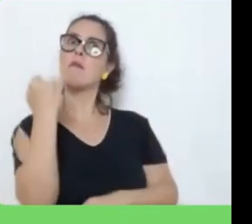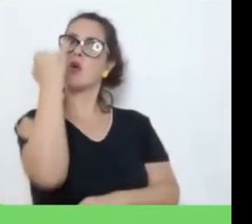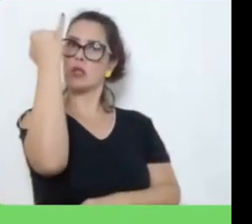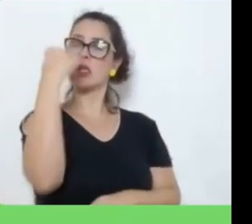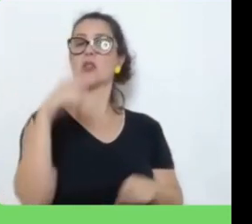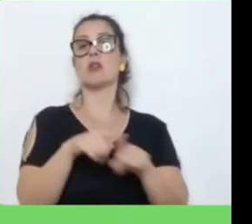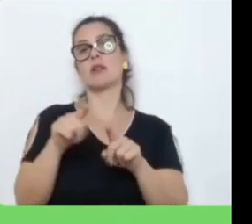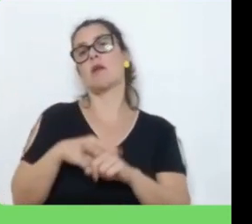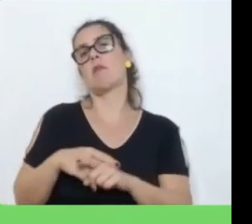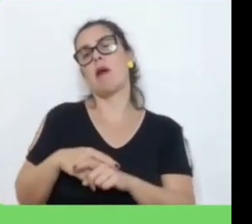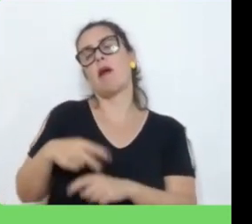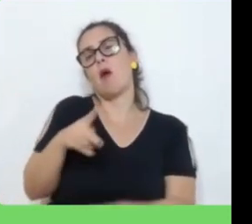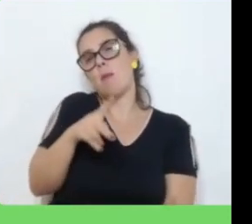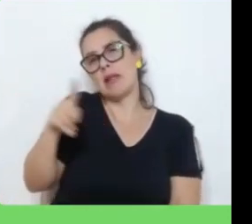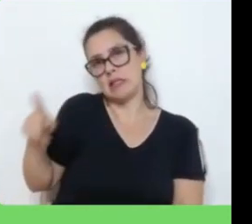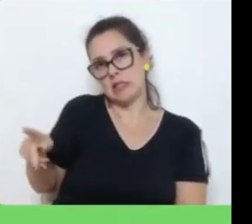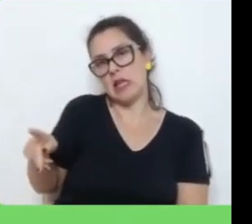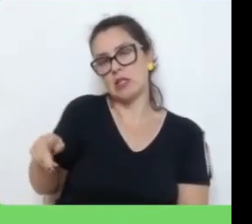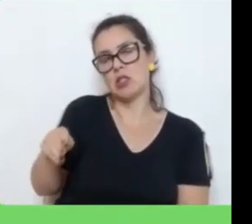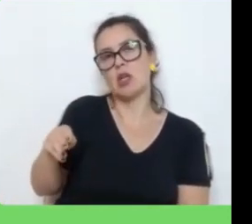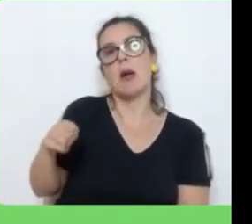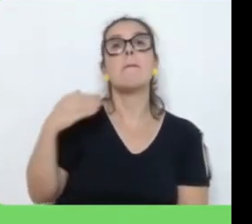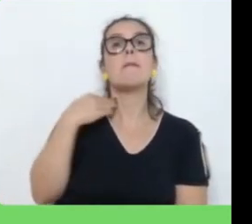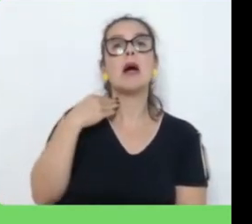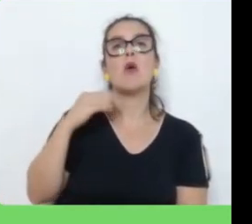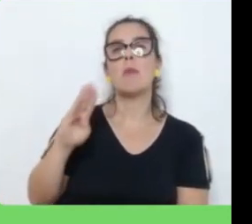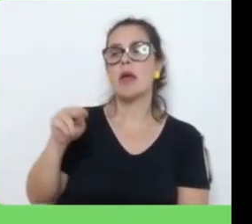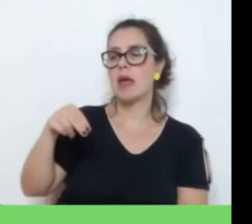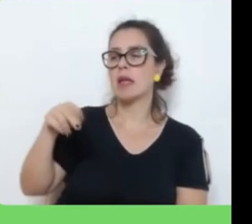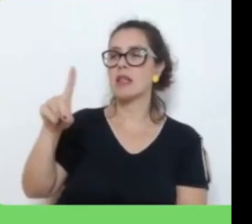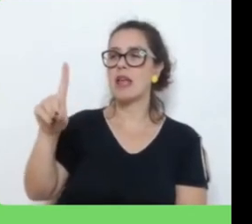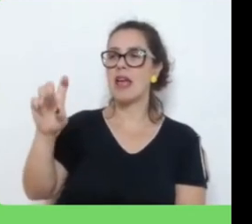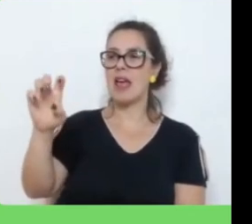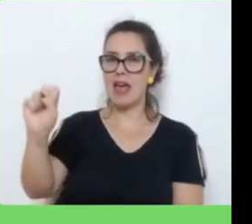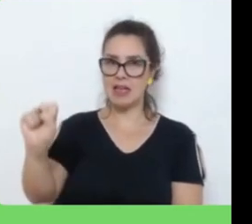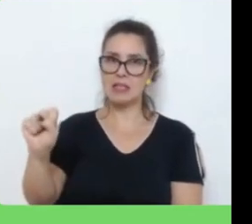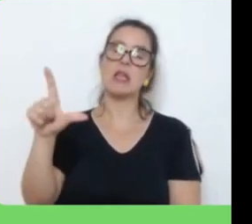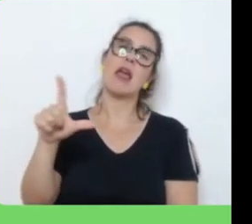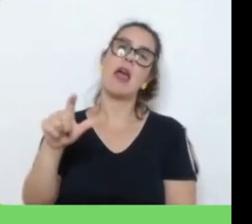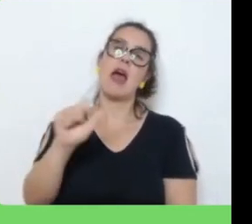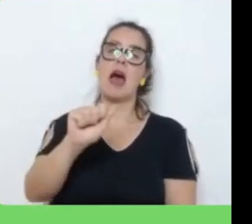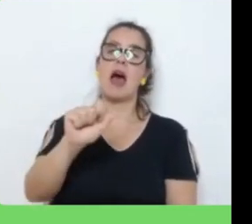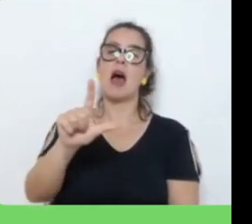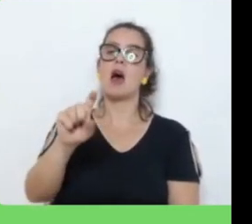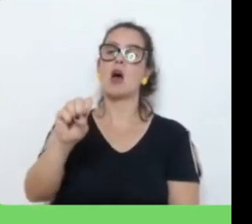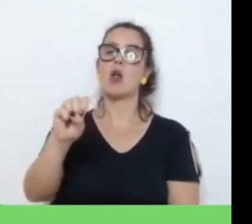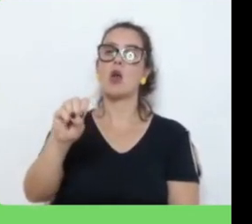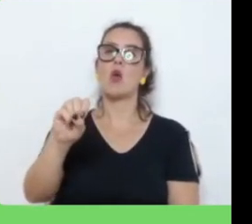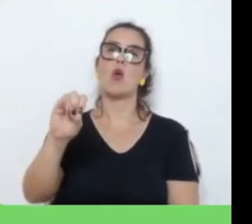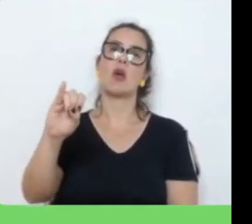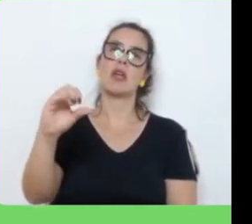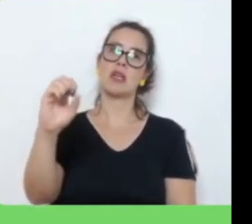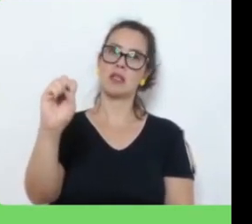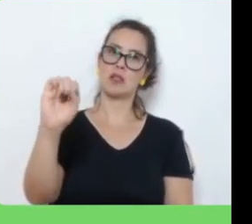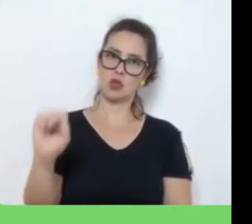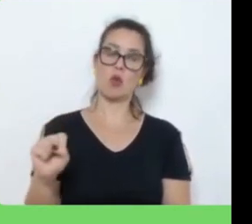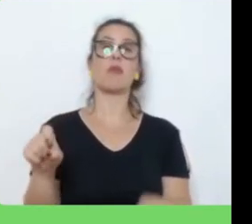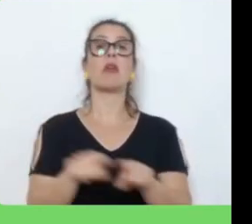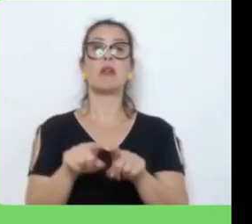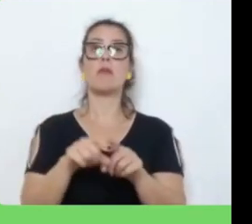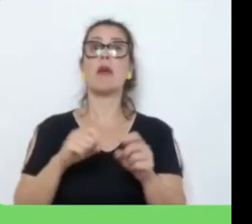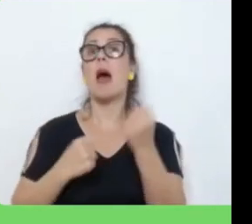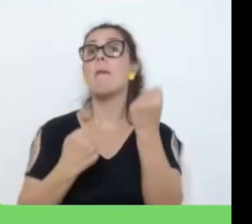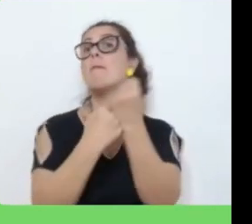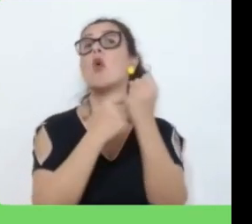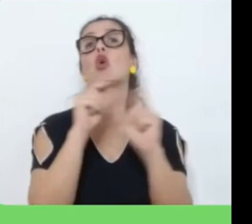aloíso Mercadante e com apoio de políticos também a gente teve apoio do o do atual pré-candidato à prefeitura de São Paulo que é o Guilherme